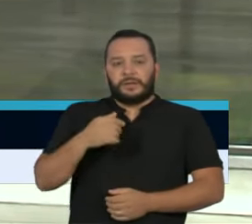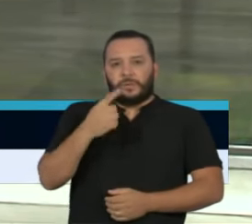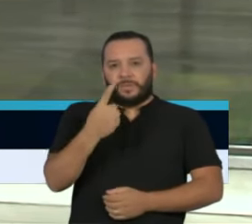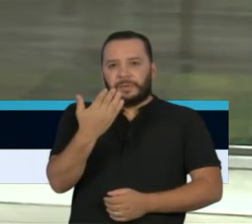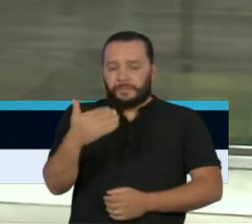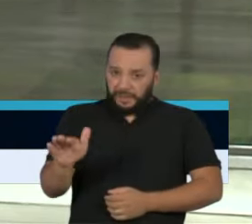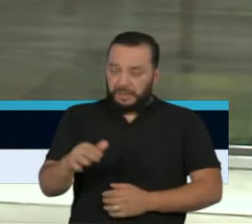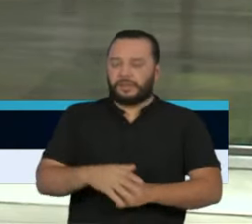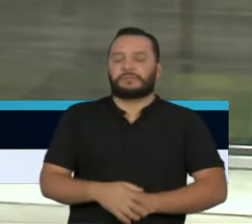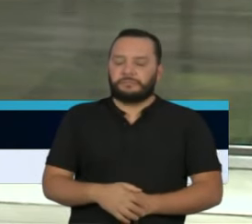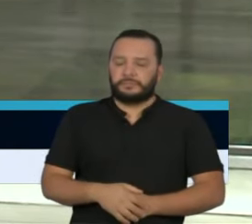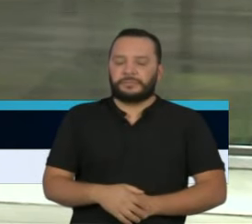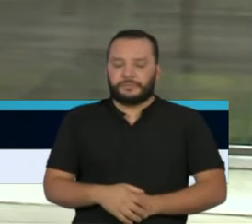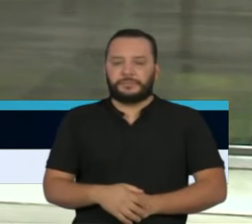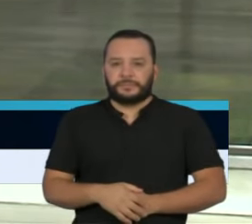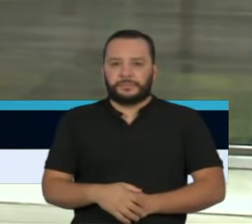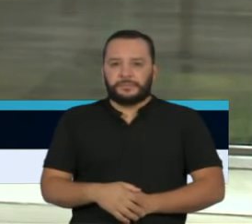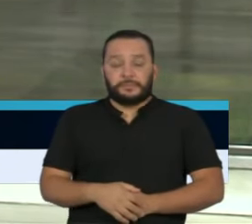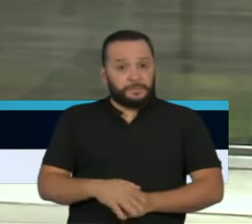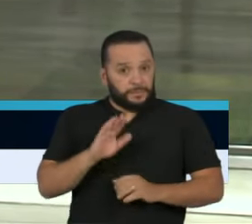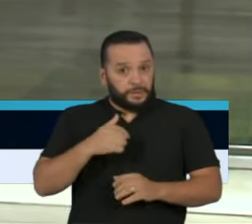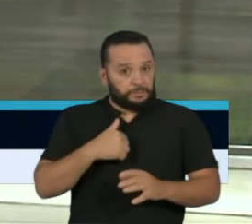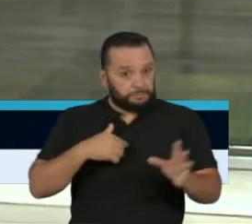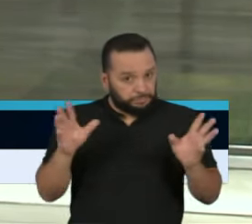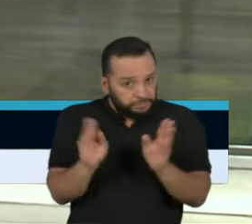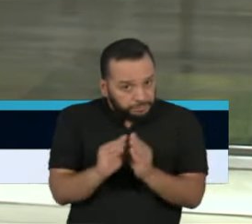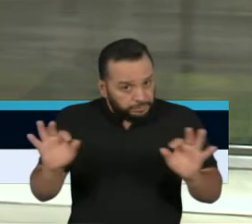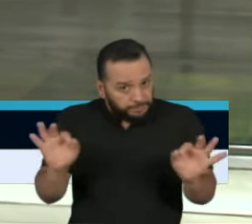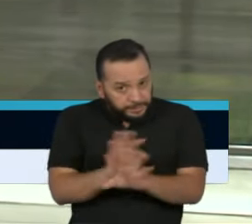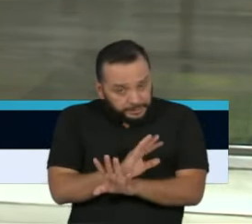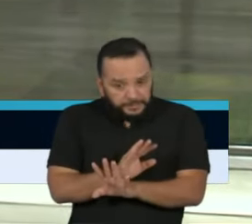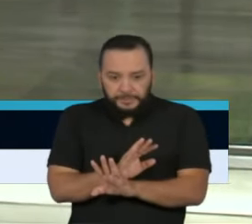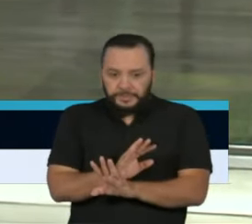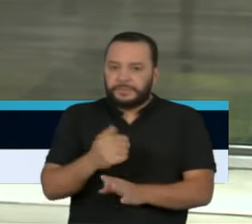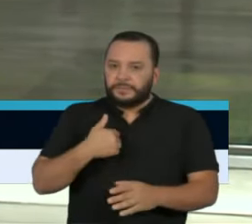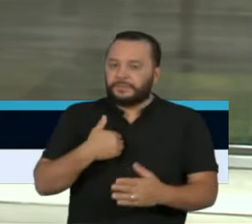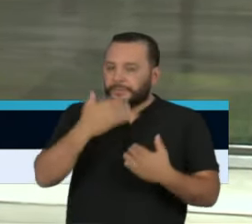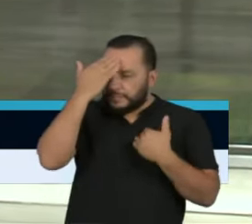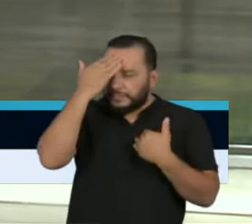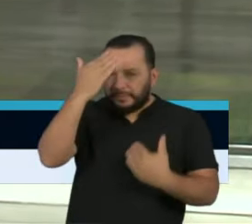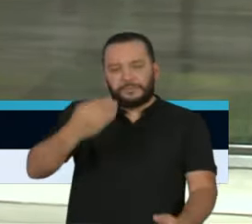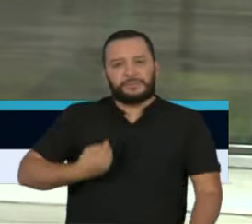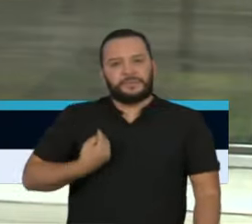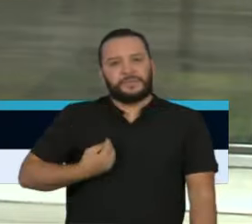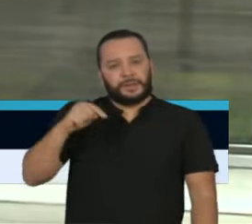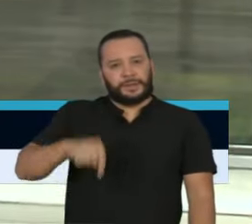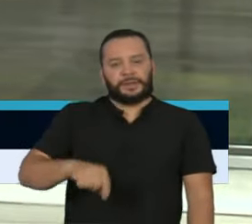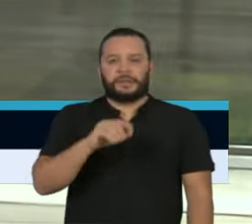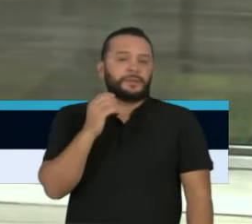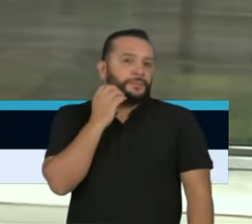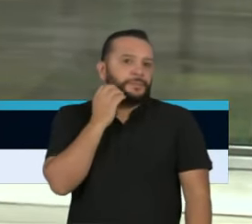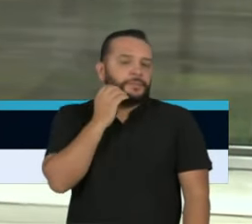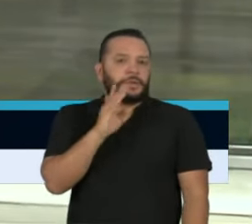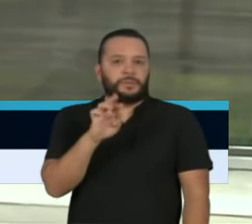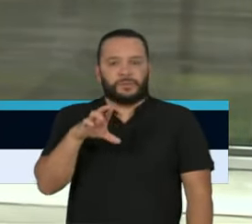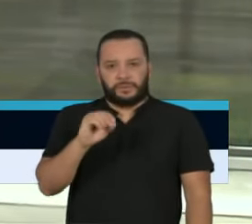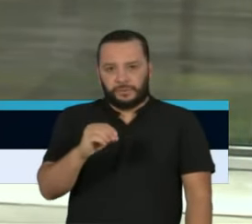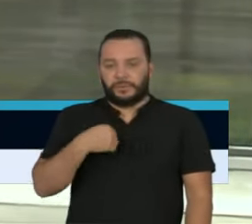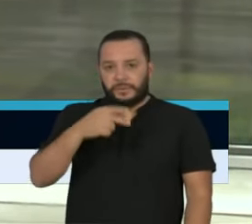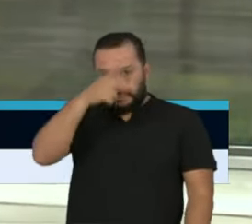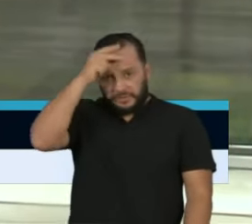minutos. Antes de concluir, antes de encerrar, e ao agradecer a presença do Bruno Covas, prefeito da capital de São